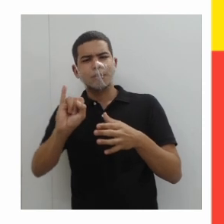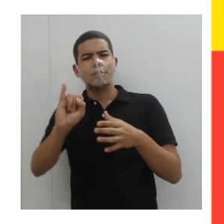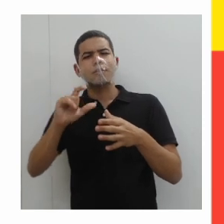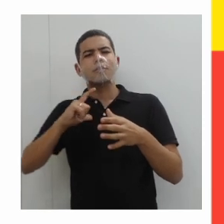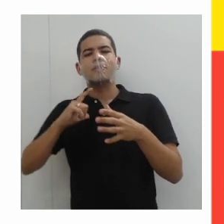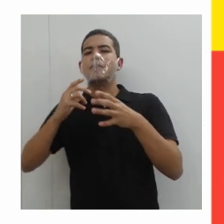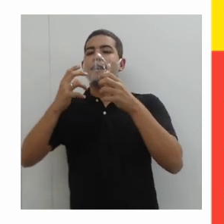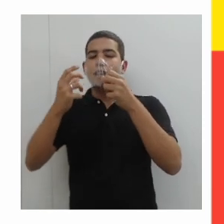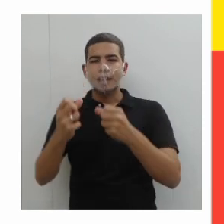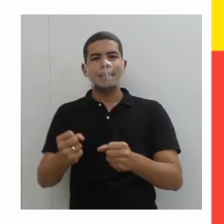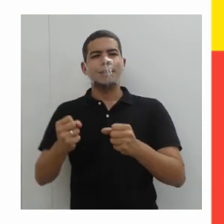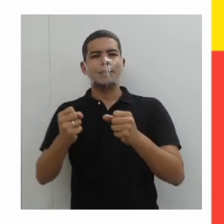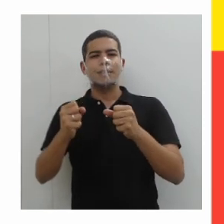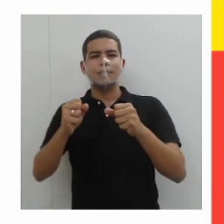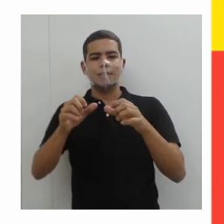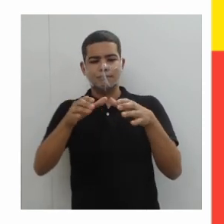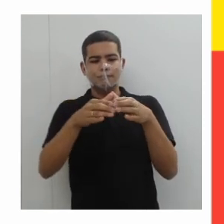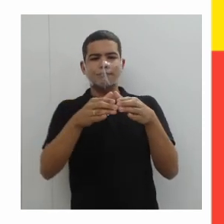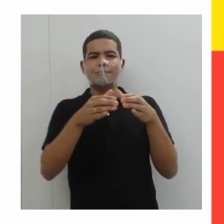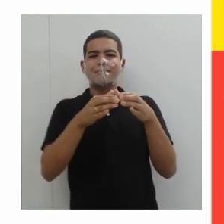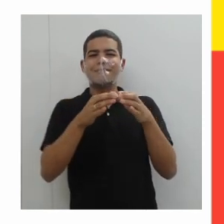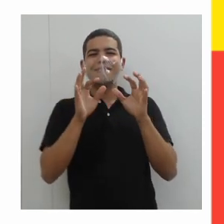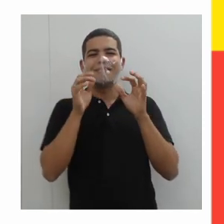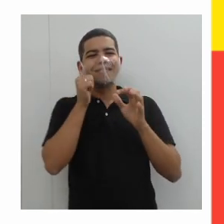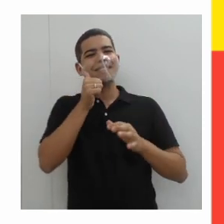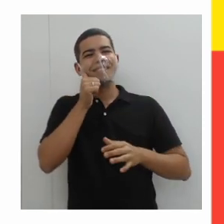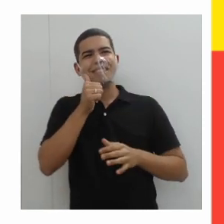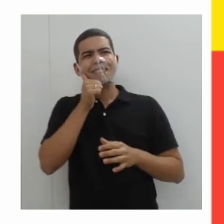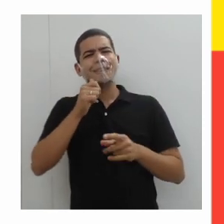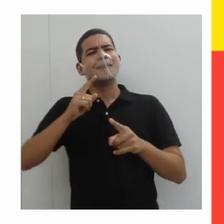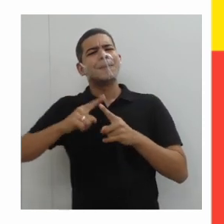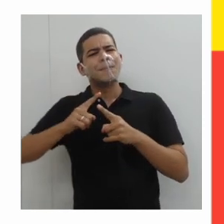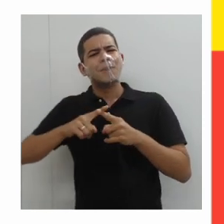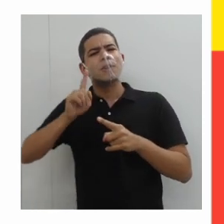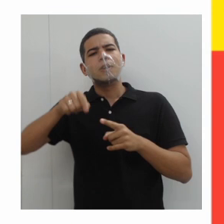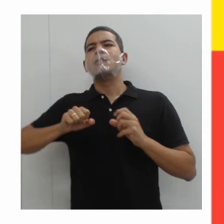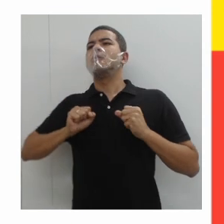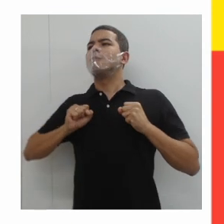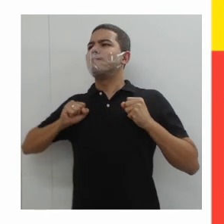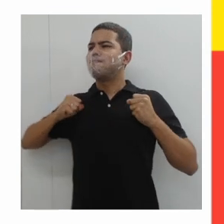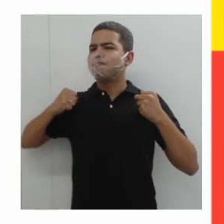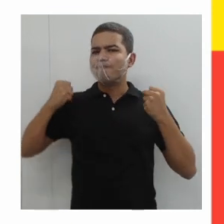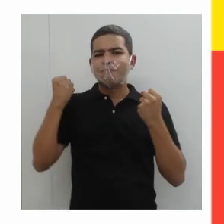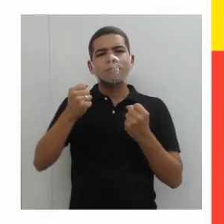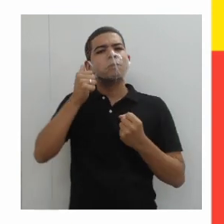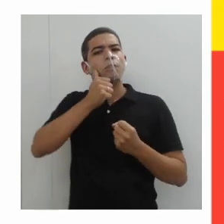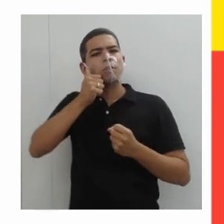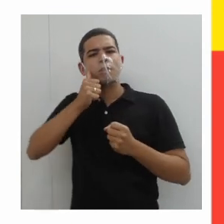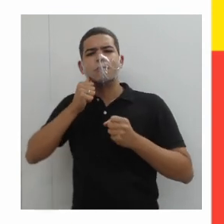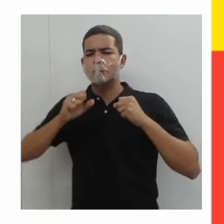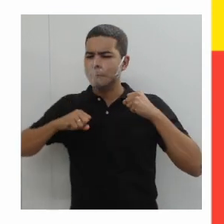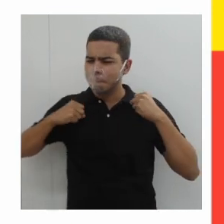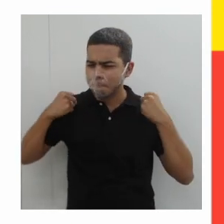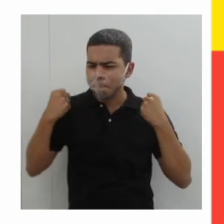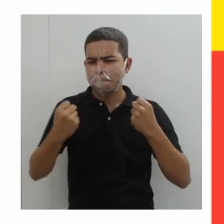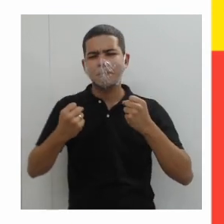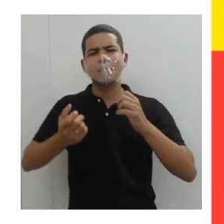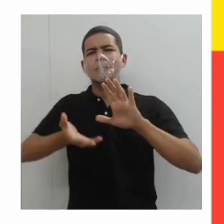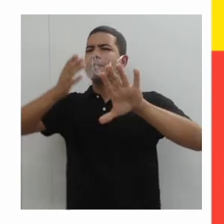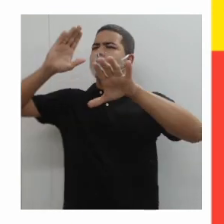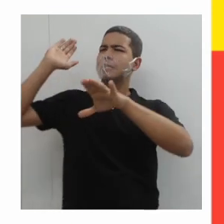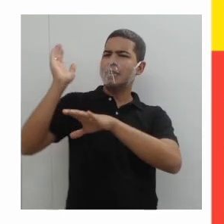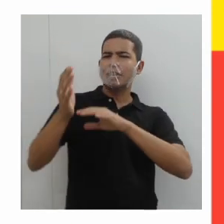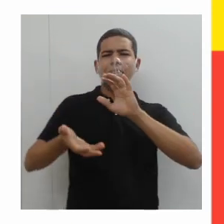time feminino. E isso se deve principalmente pelo desempenho espetacular que a atleta tem tido. Em 2018,